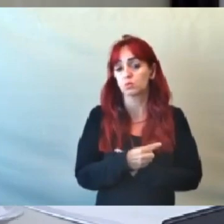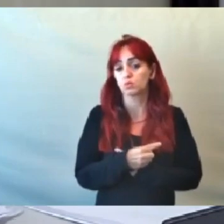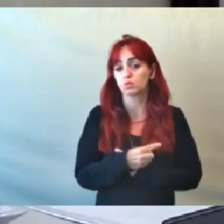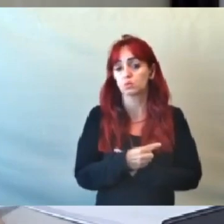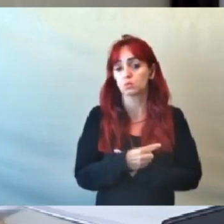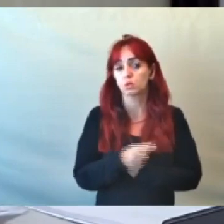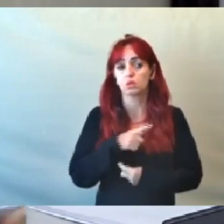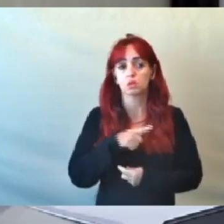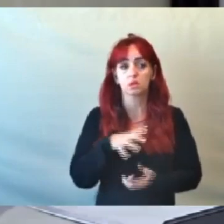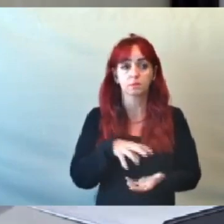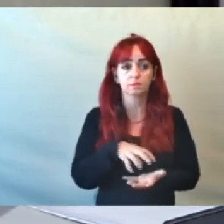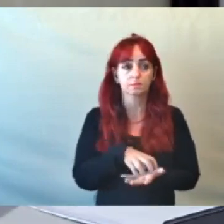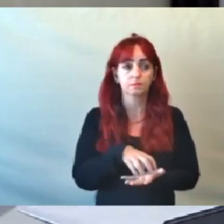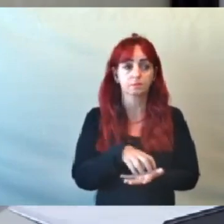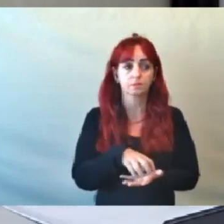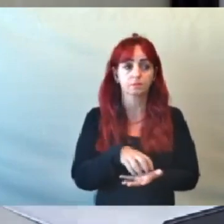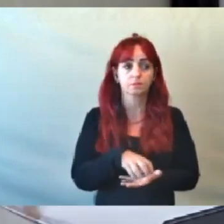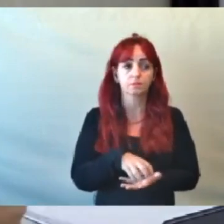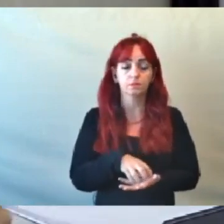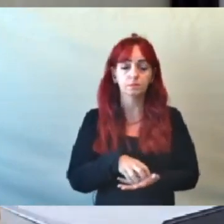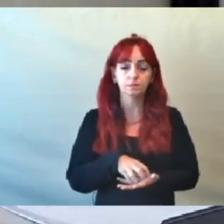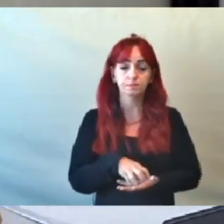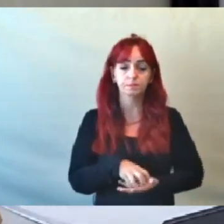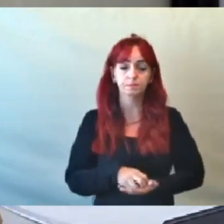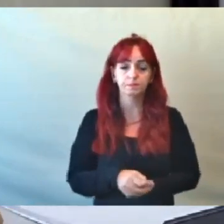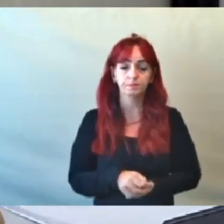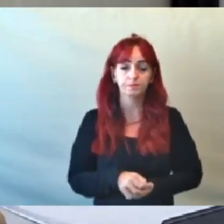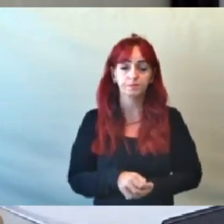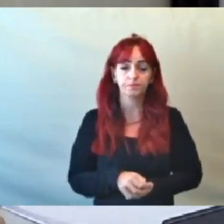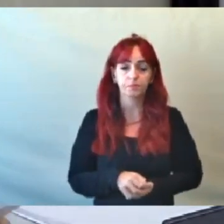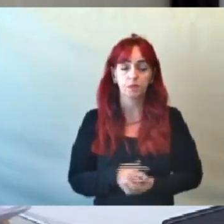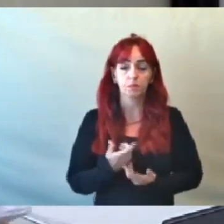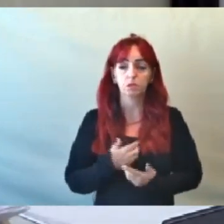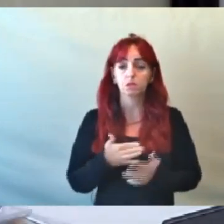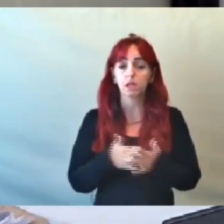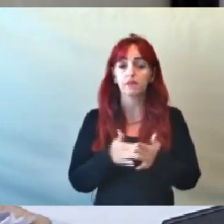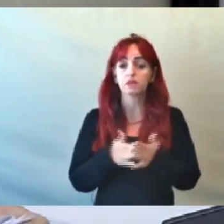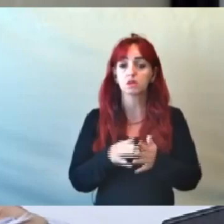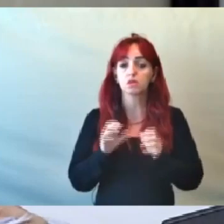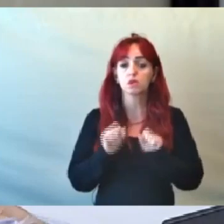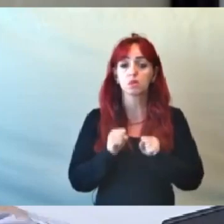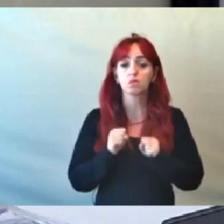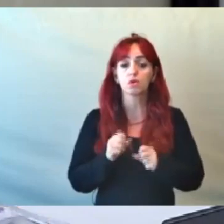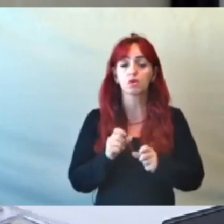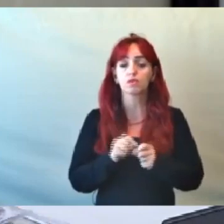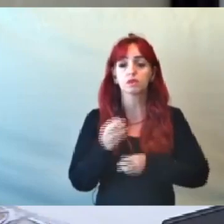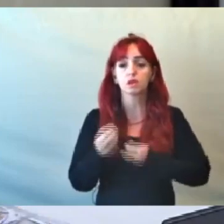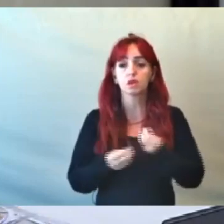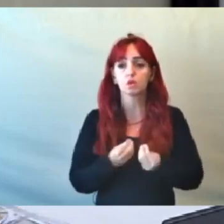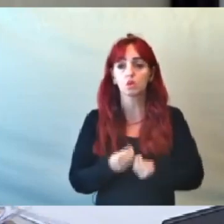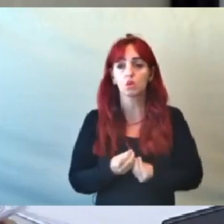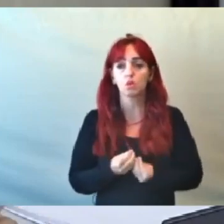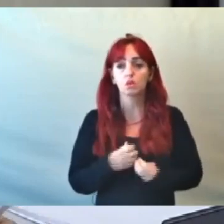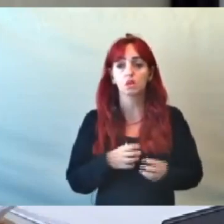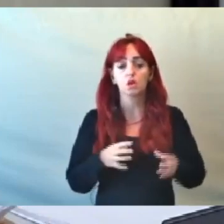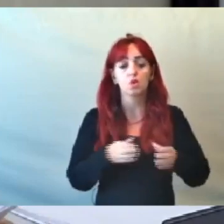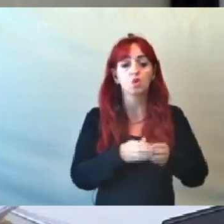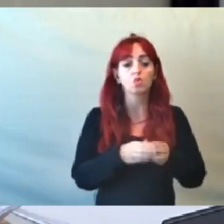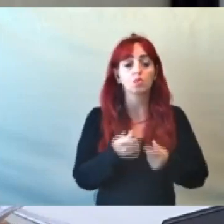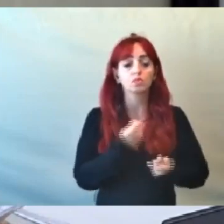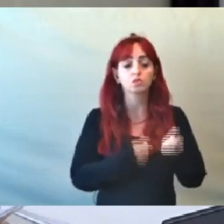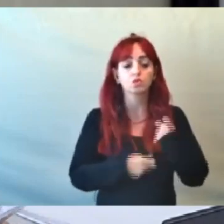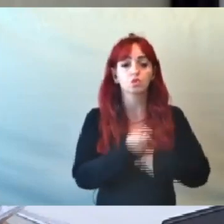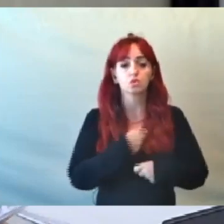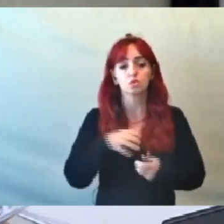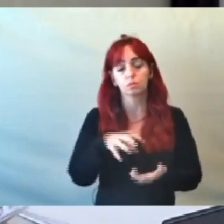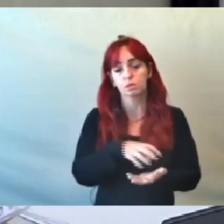qualquer intervenção dessa só poderia se fazer com anuência dos órgãos de controle do patrimônio. Nos relatórios